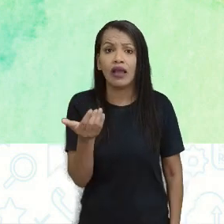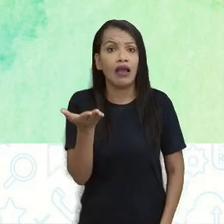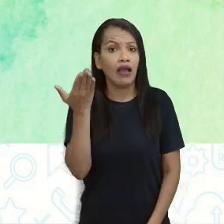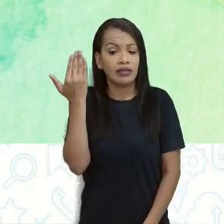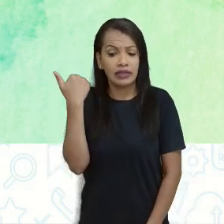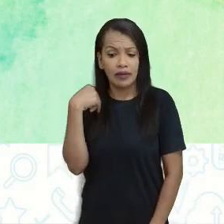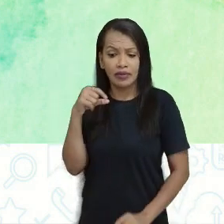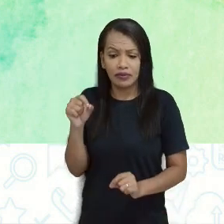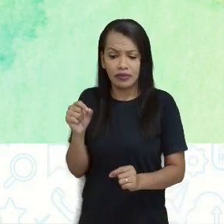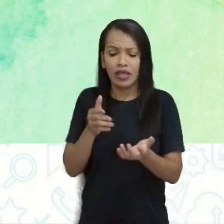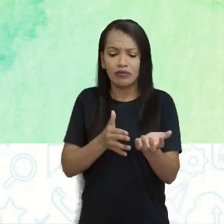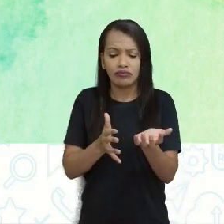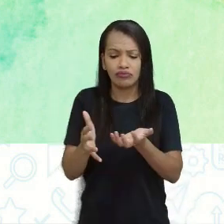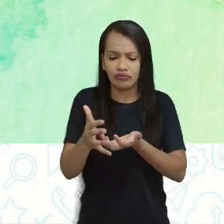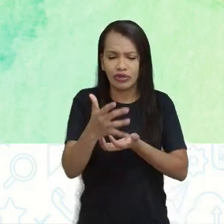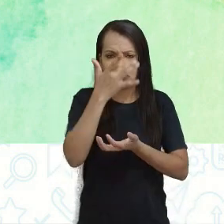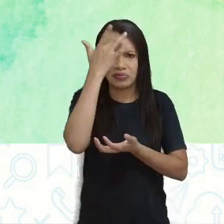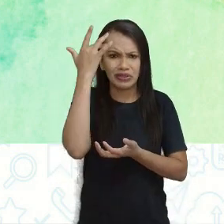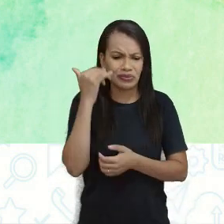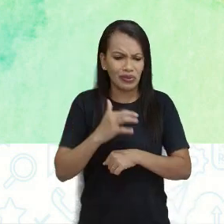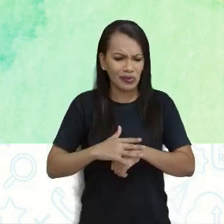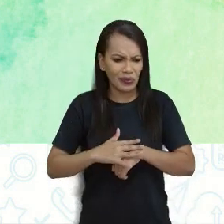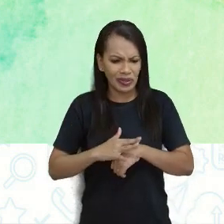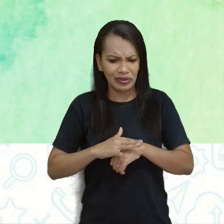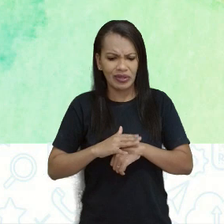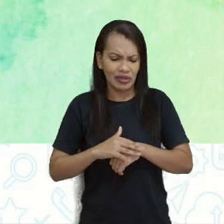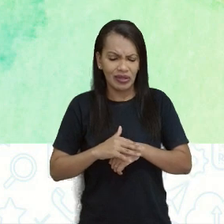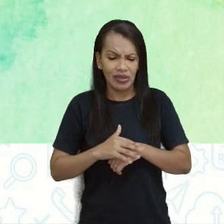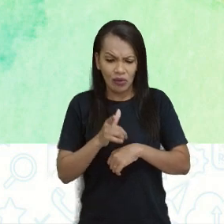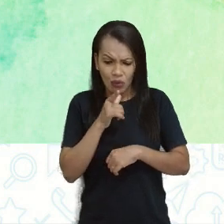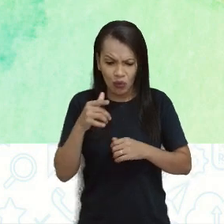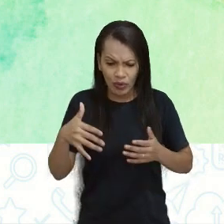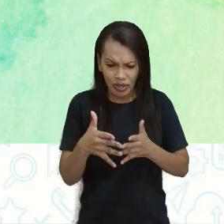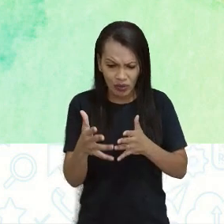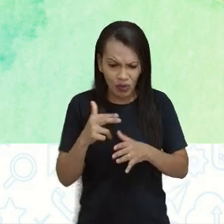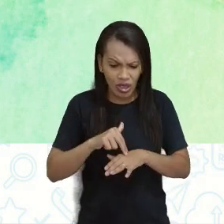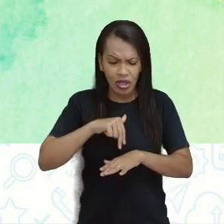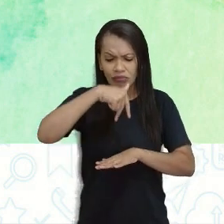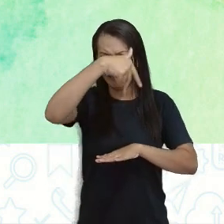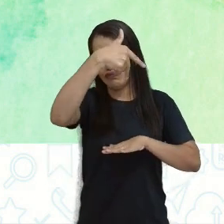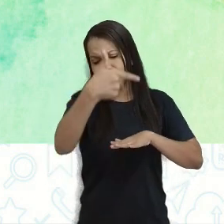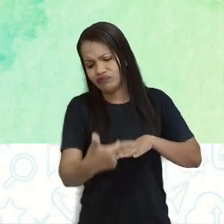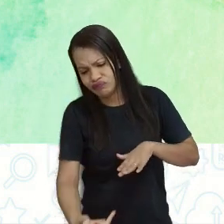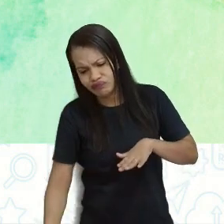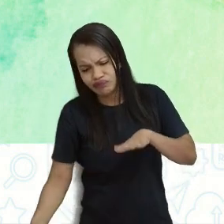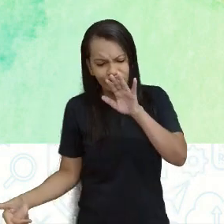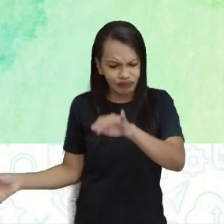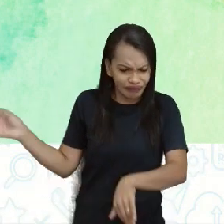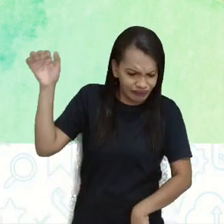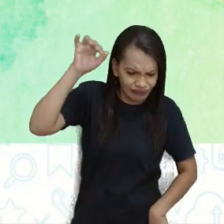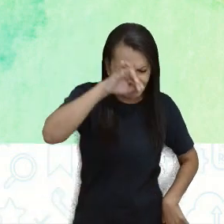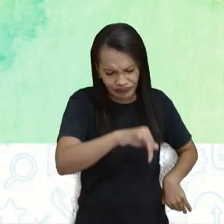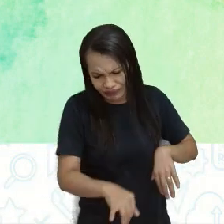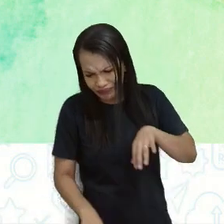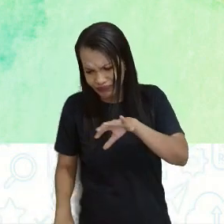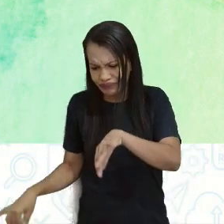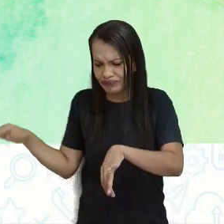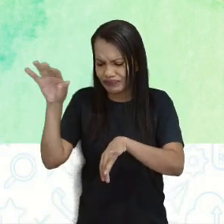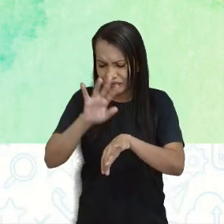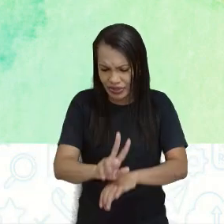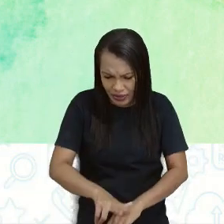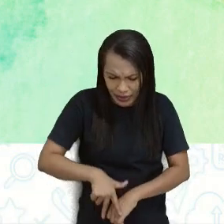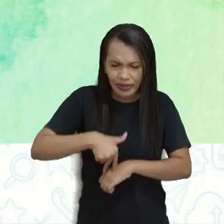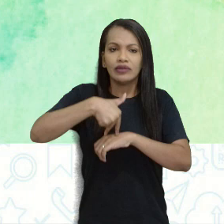A gente comentou isso no início da aula, não foi? Olha só, o rio já foi, né, essa fonte aí